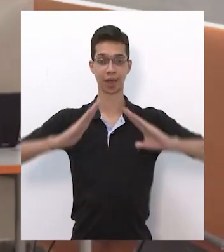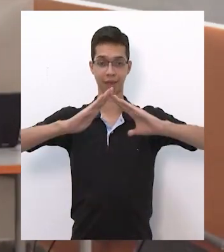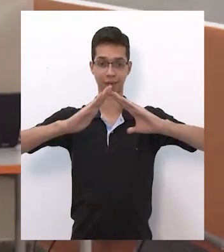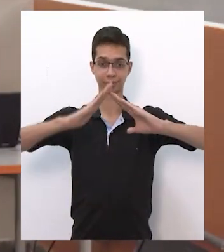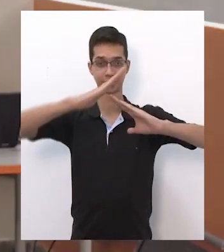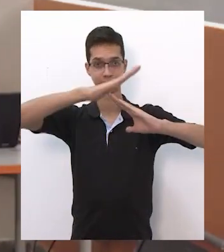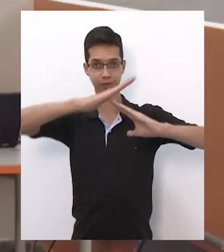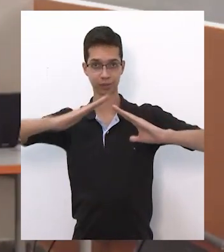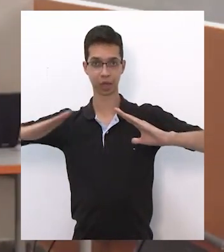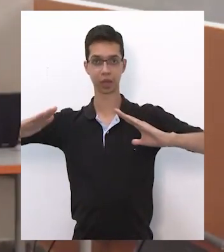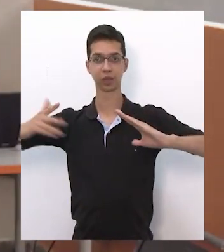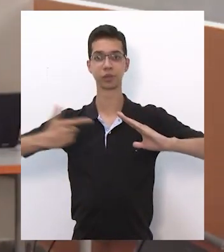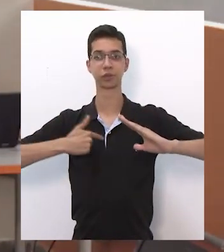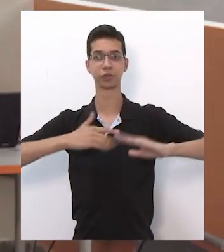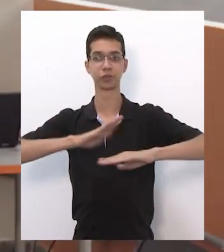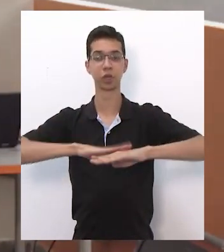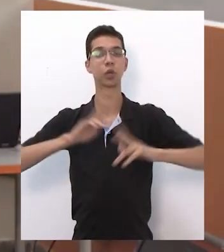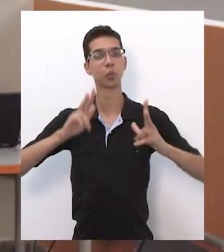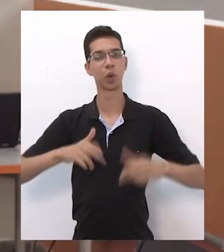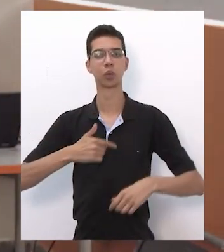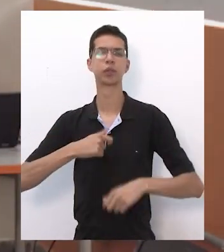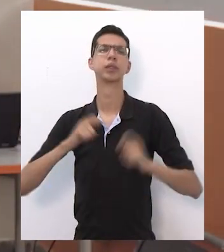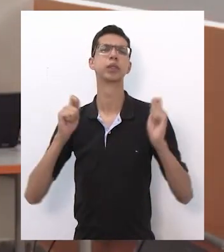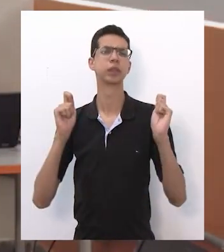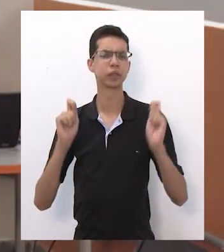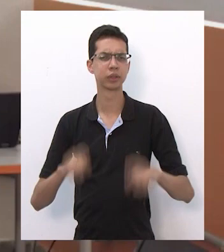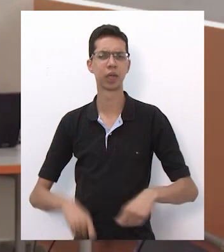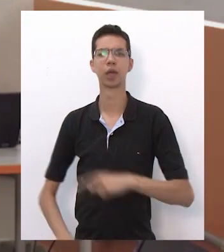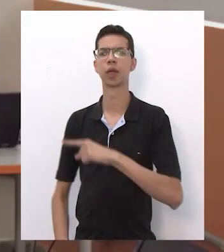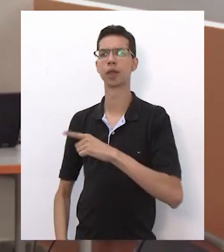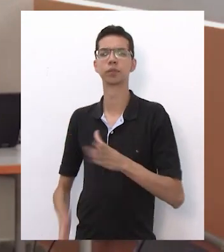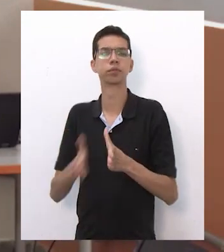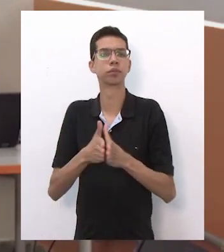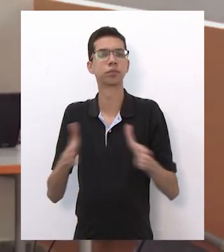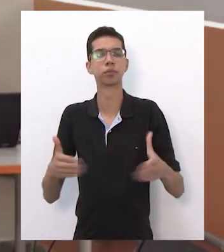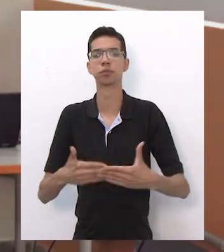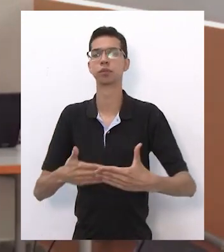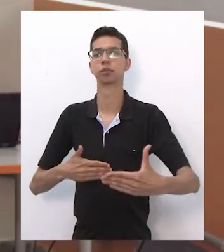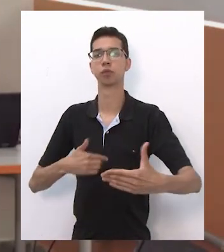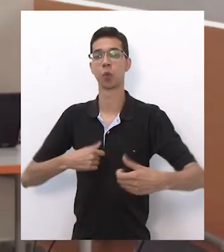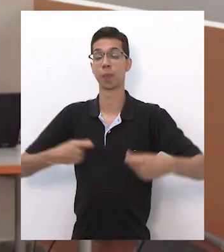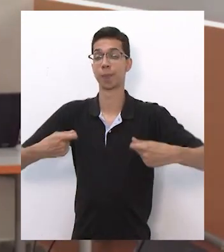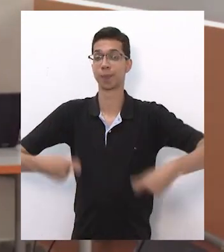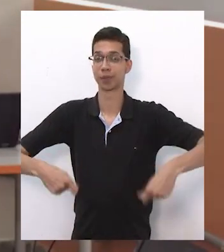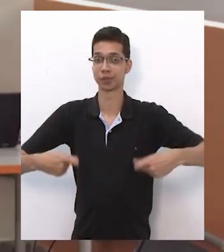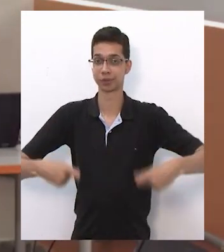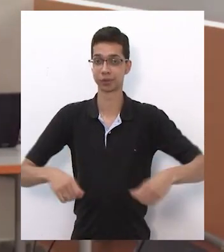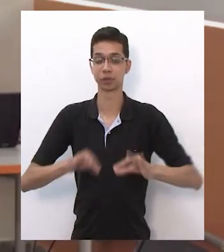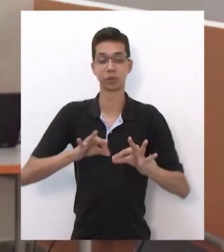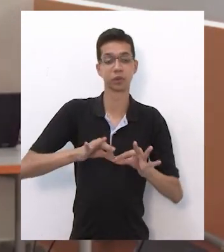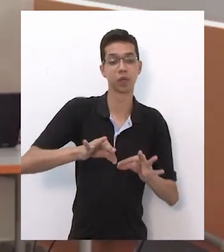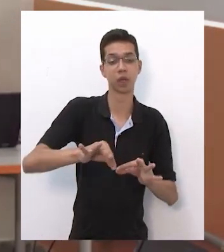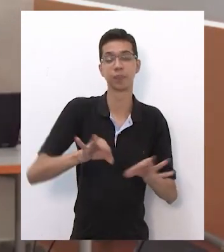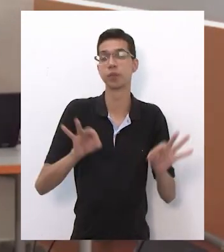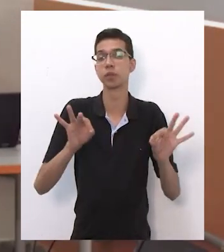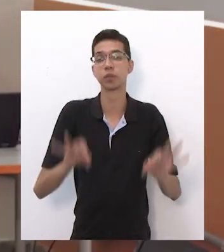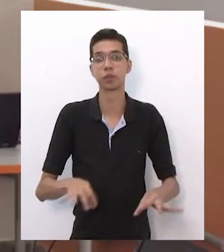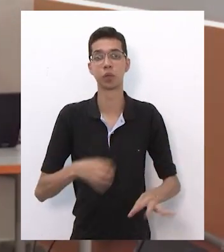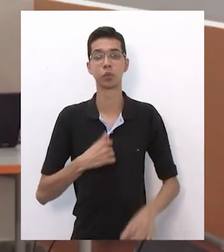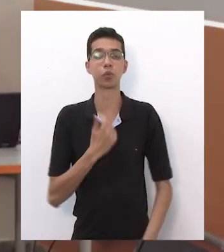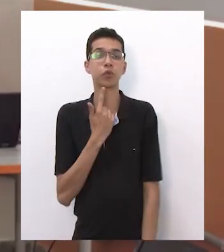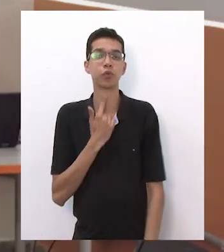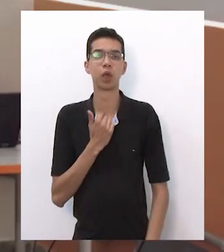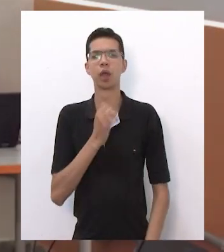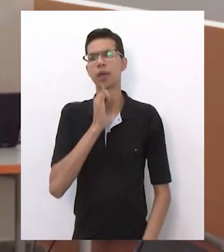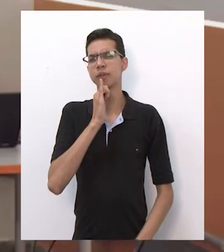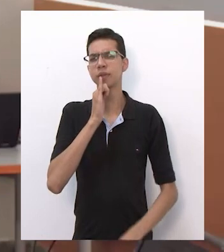Vou ampliar esse telhado, vou deixá-lo do tamanho que é necessário para eu colocar o telhado aqui. Quero uma